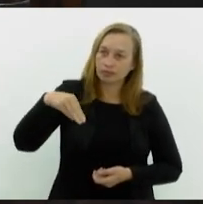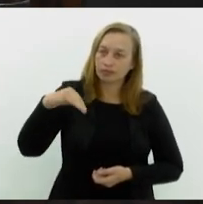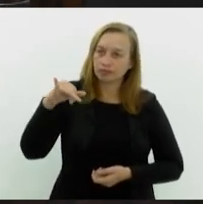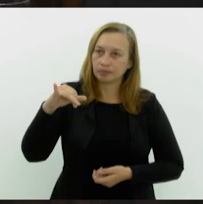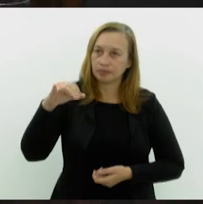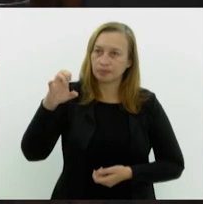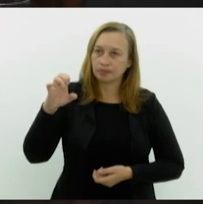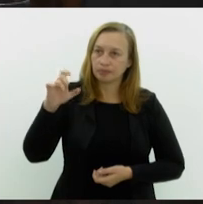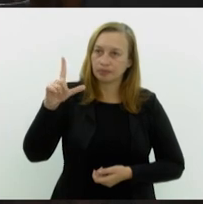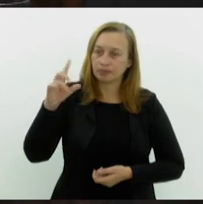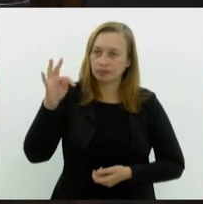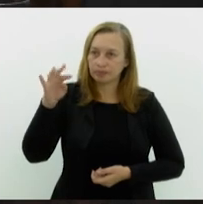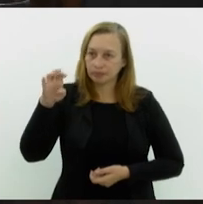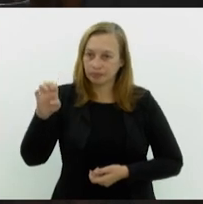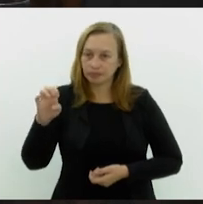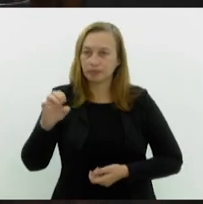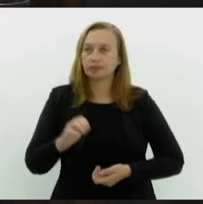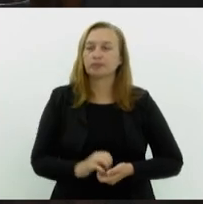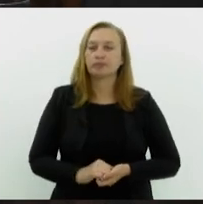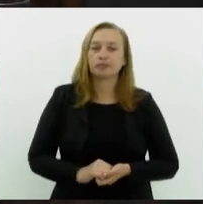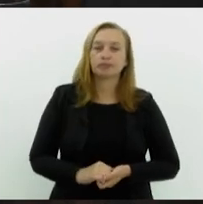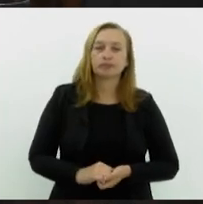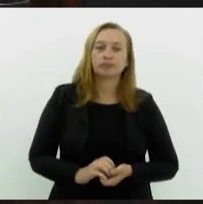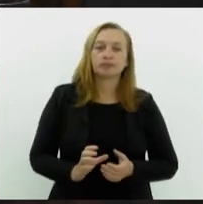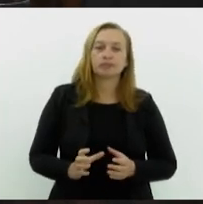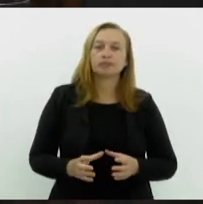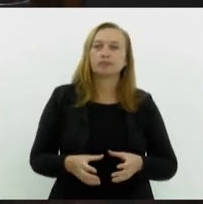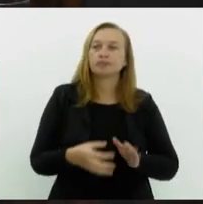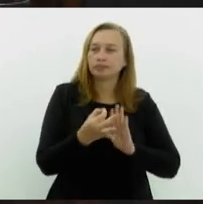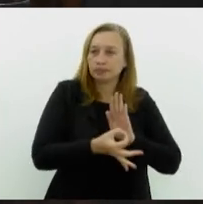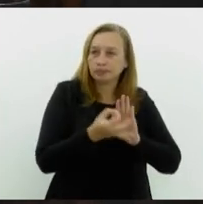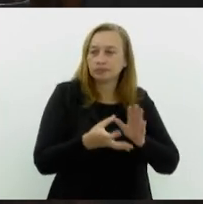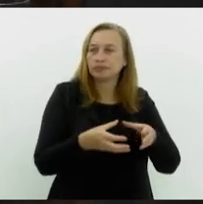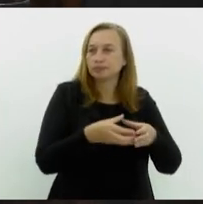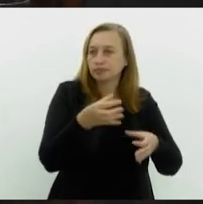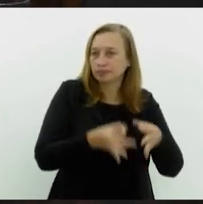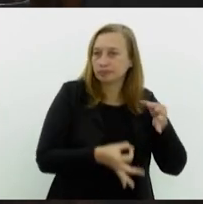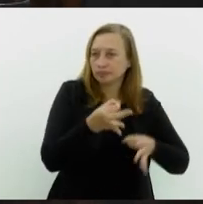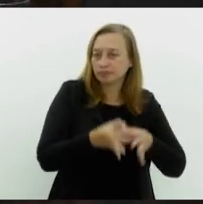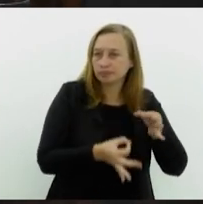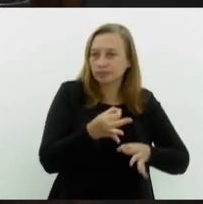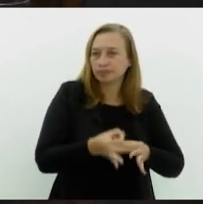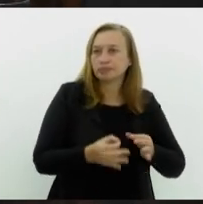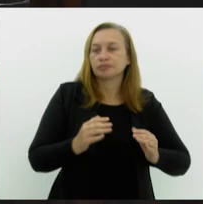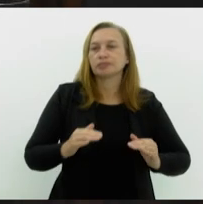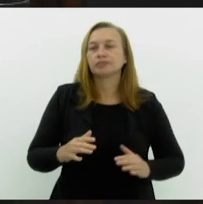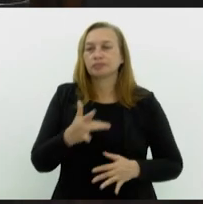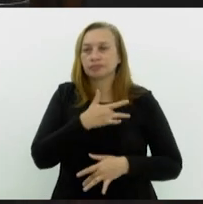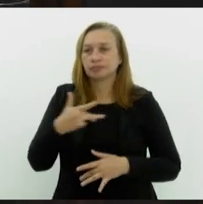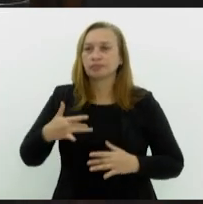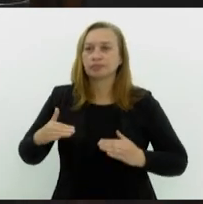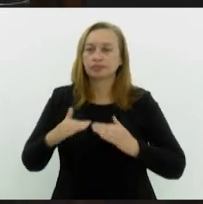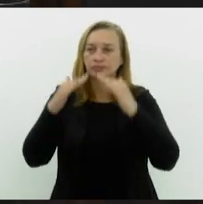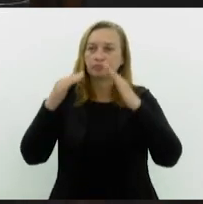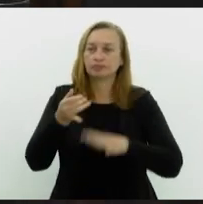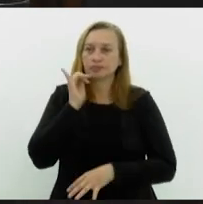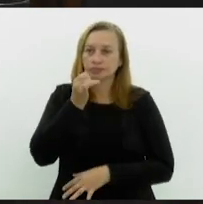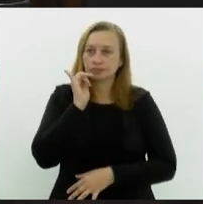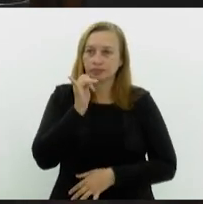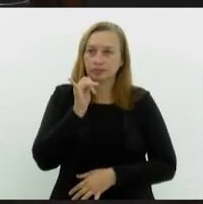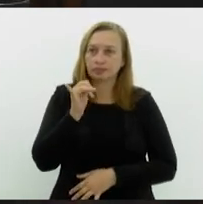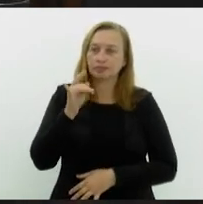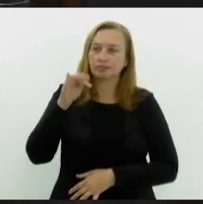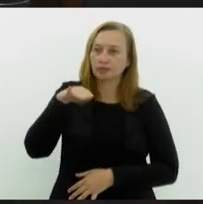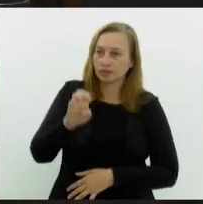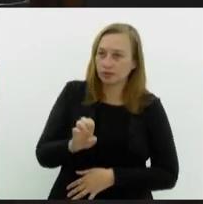neuromielite óptica. Pareceres das comissões de Constituição e Justiça pela Juridicidade de Saúde favorável. Relator, deputado Felipe